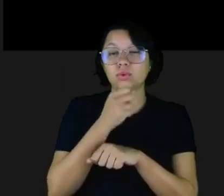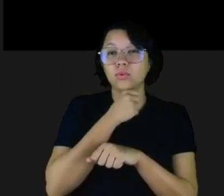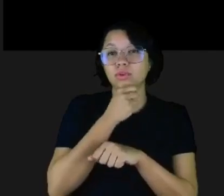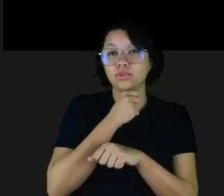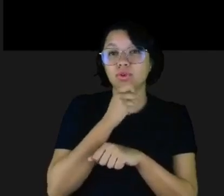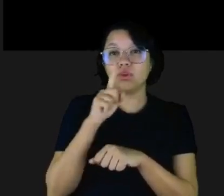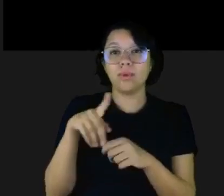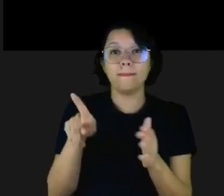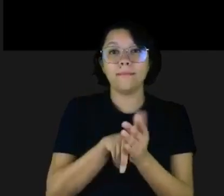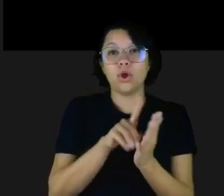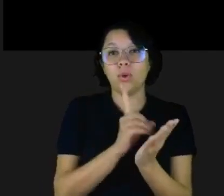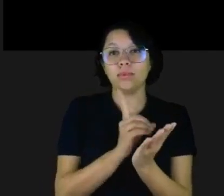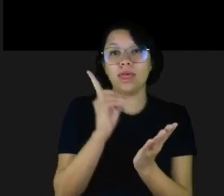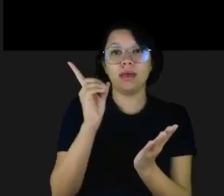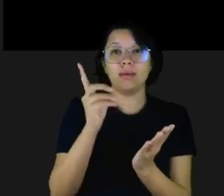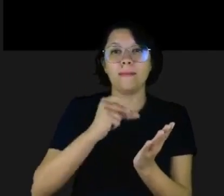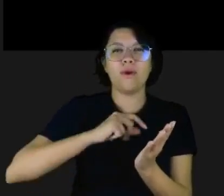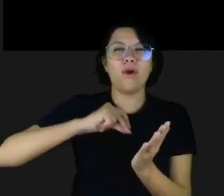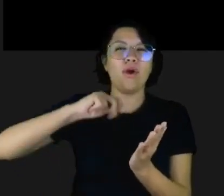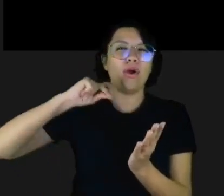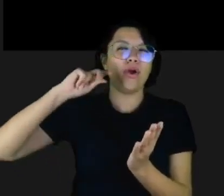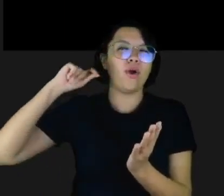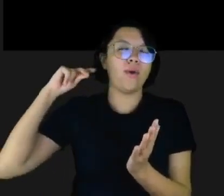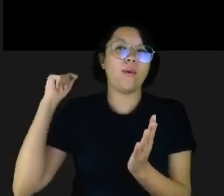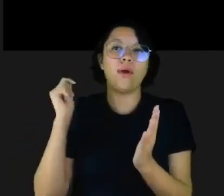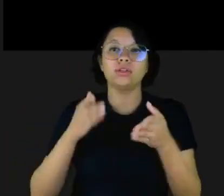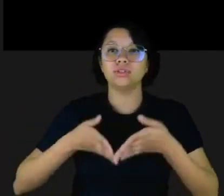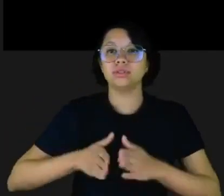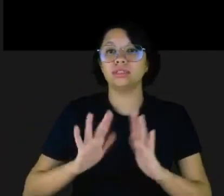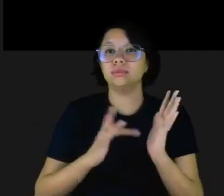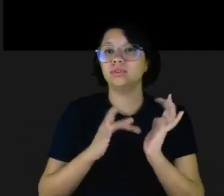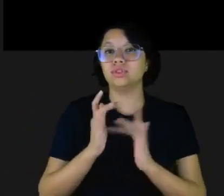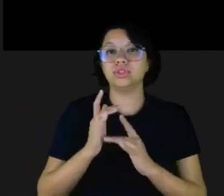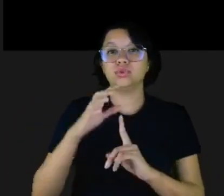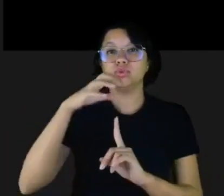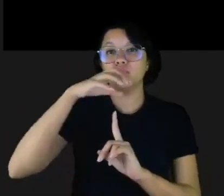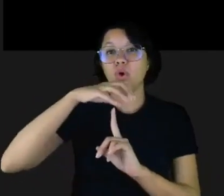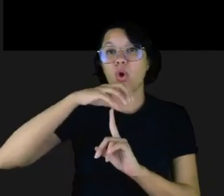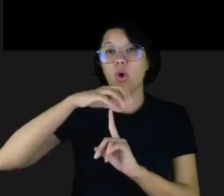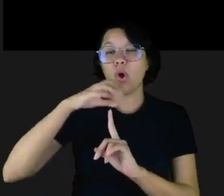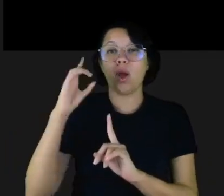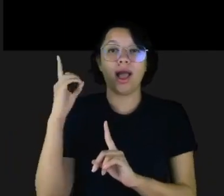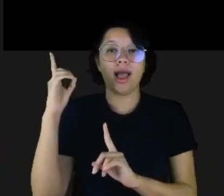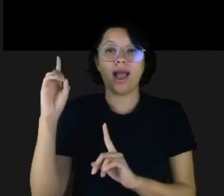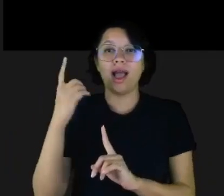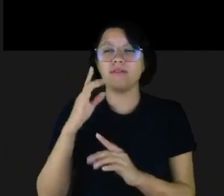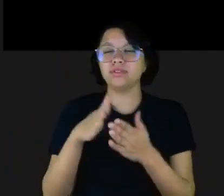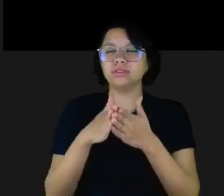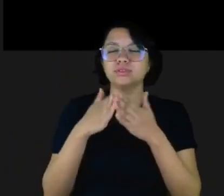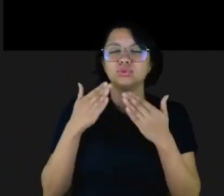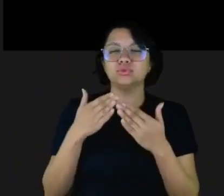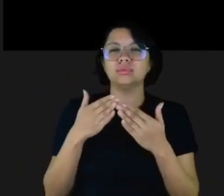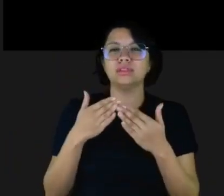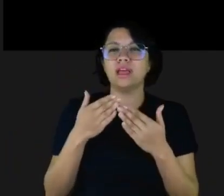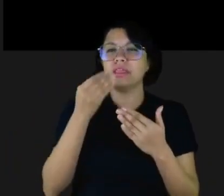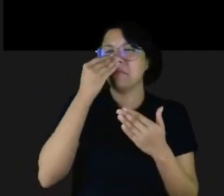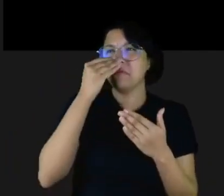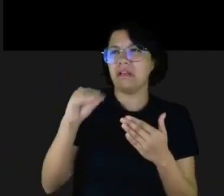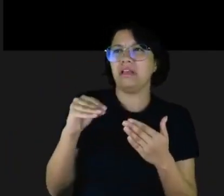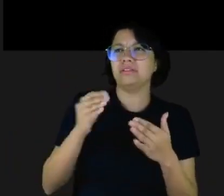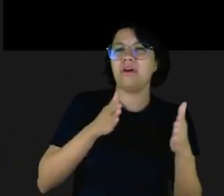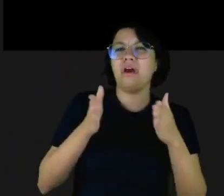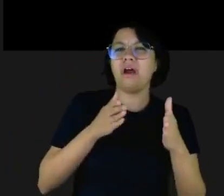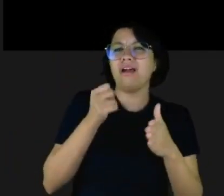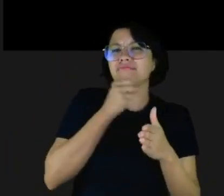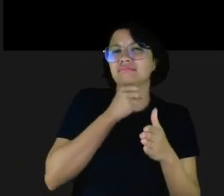Então, muito antes de Cristo, o salmista já fazia essa súplica: não me rejeites no tempo da